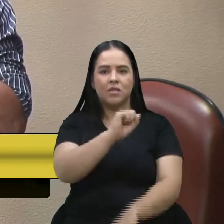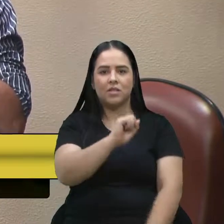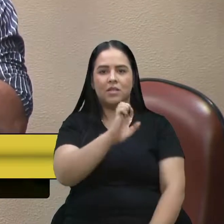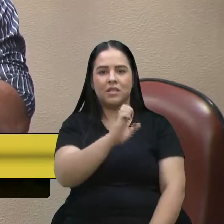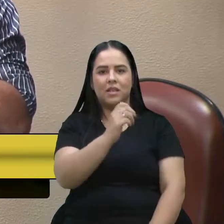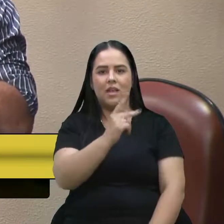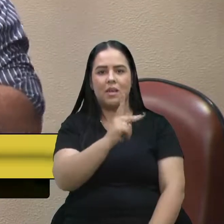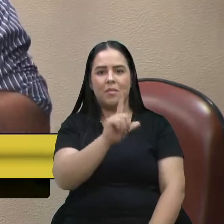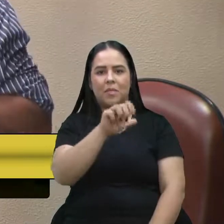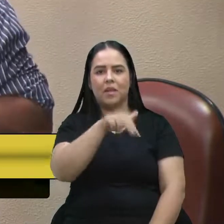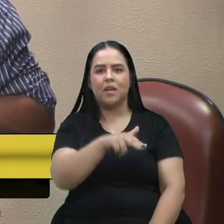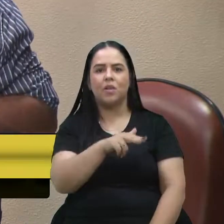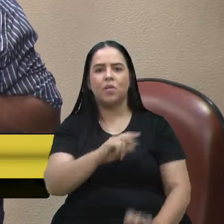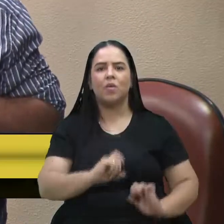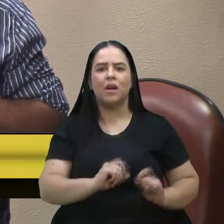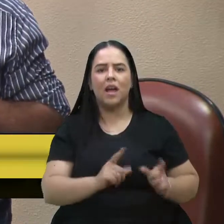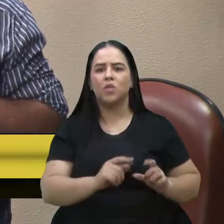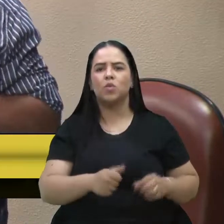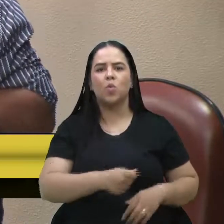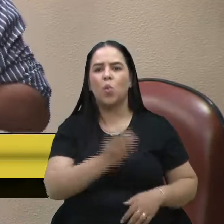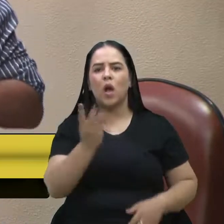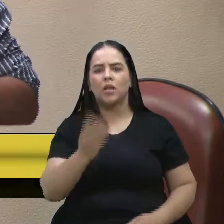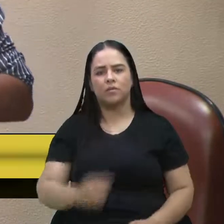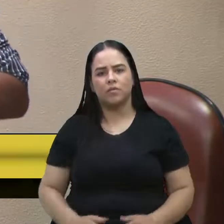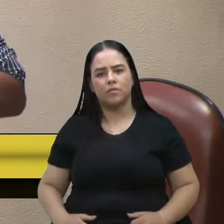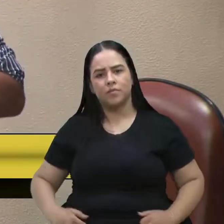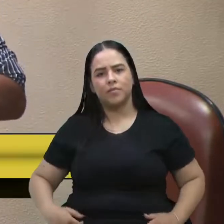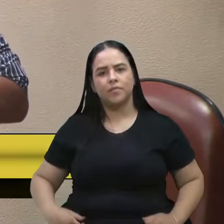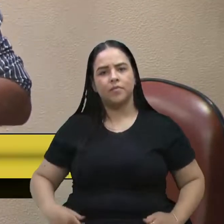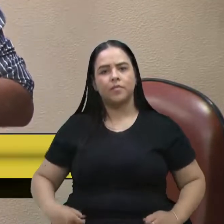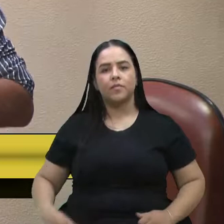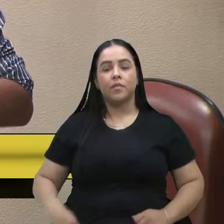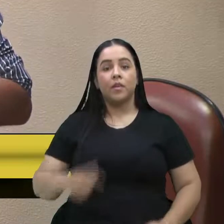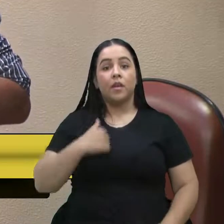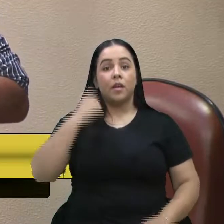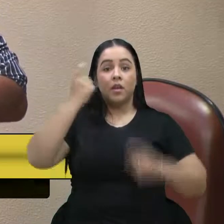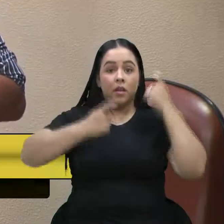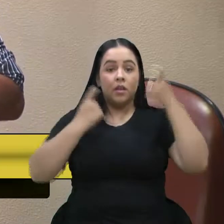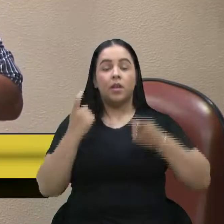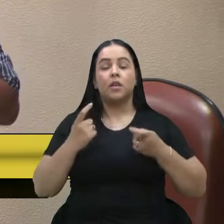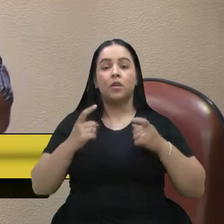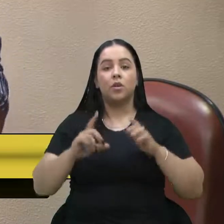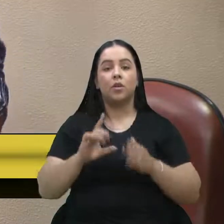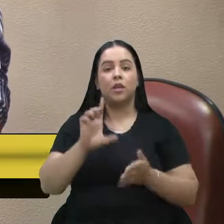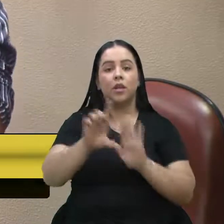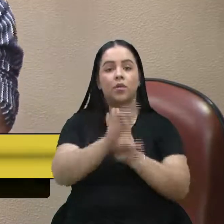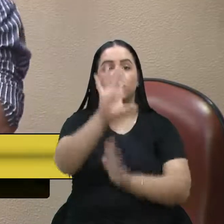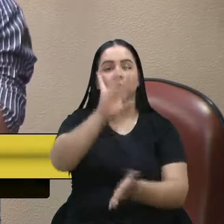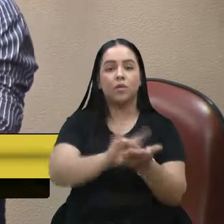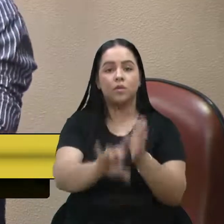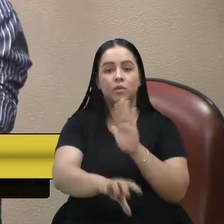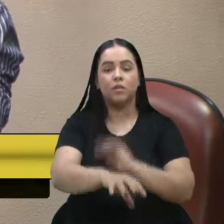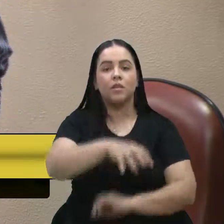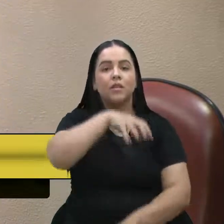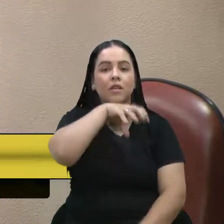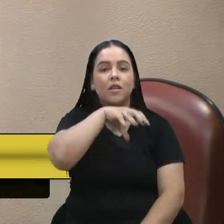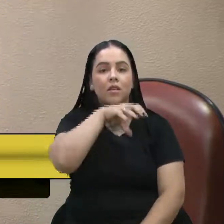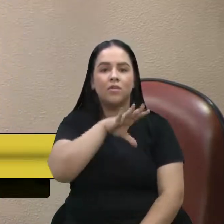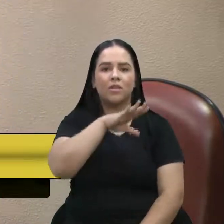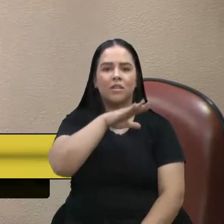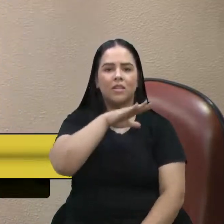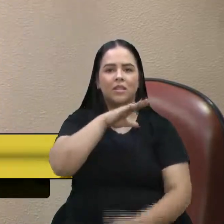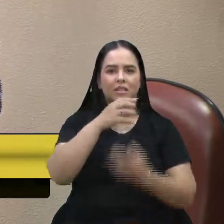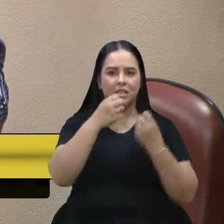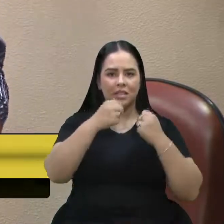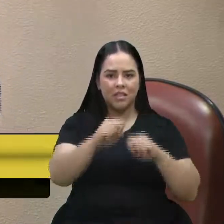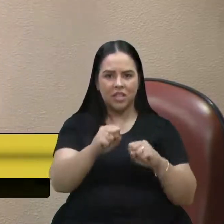Quanto vai custar? Eu estou preocupado com regularização, com a Secretaria da Habitação, que há 2 anos